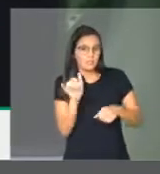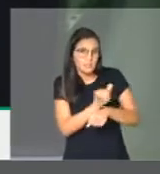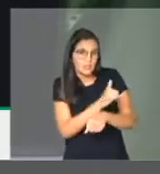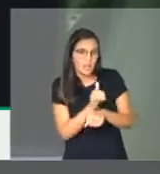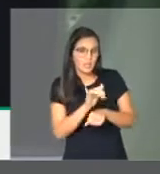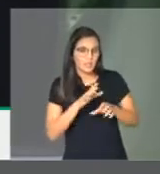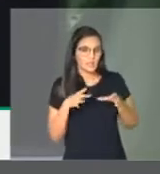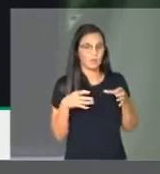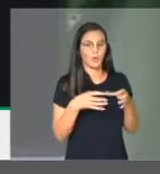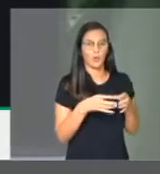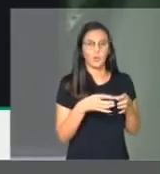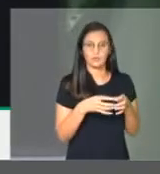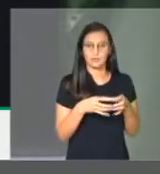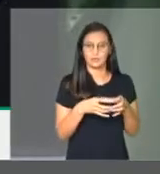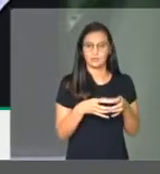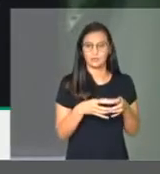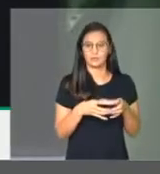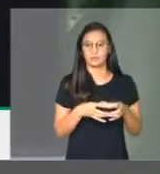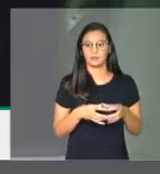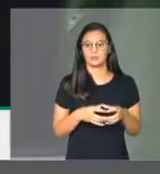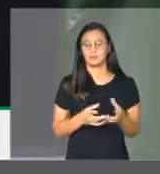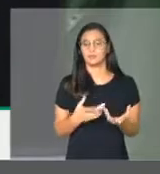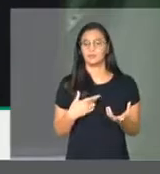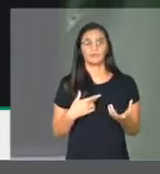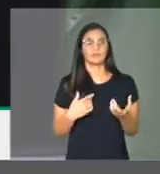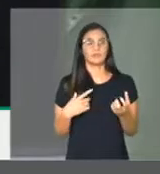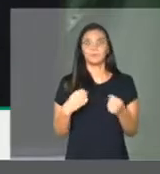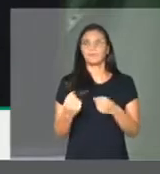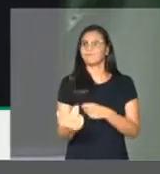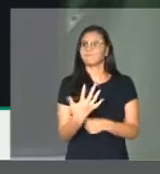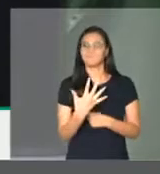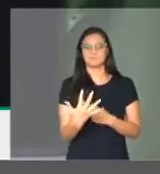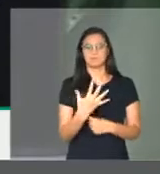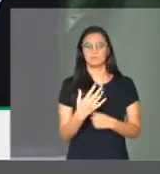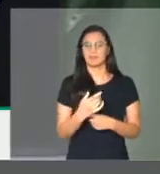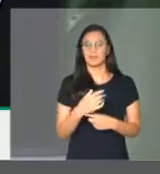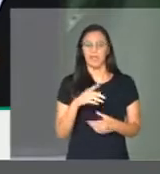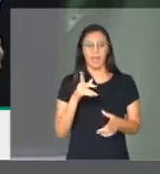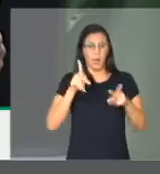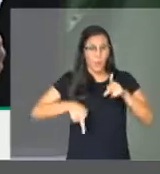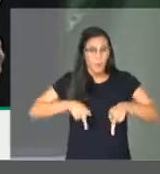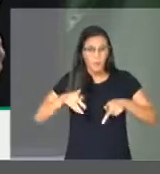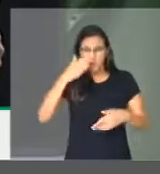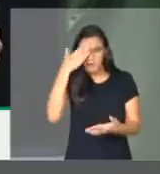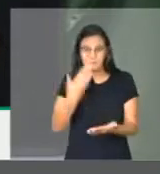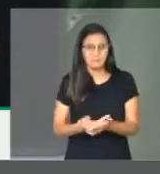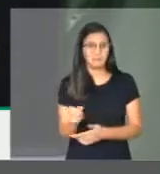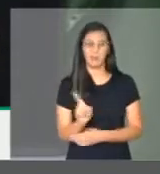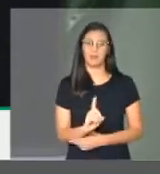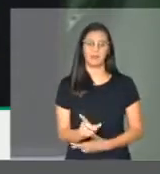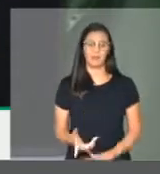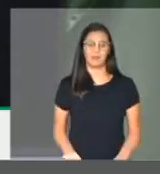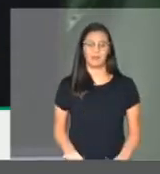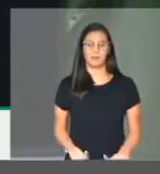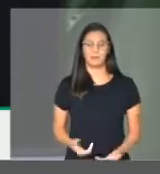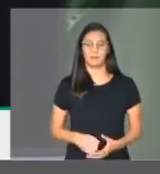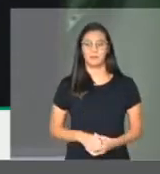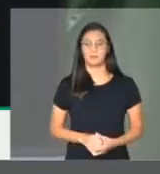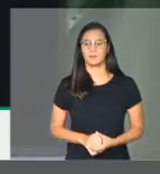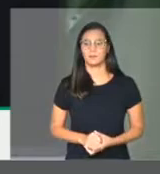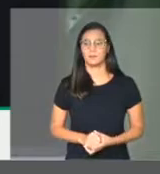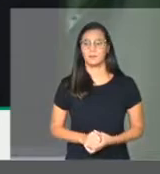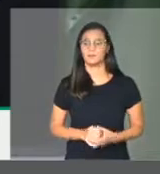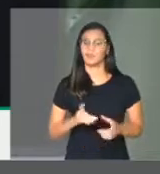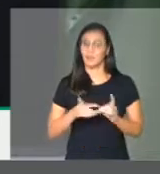coletivo, sistêmico, asfixiante, que minou a confiança da população nas instituições republicanas,